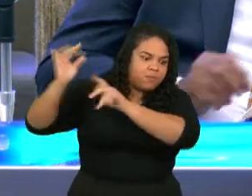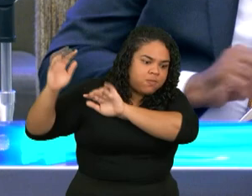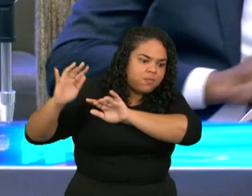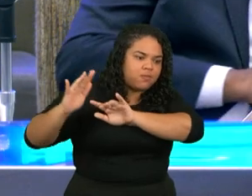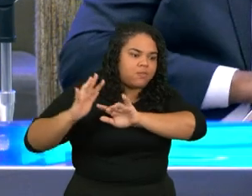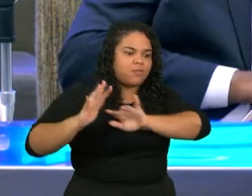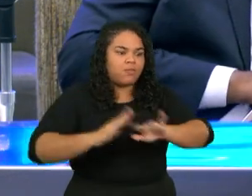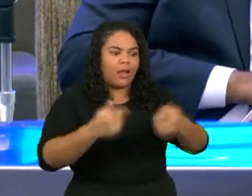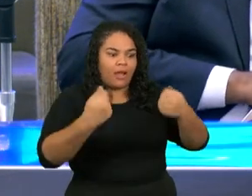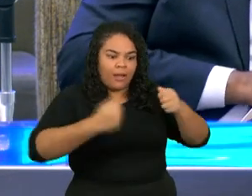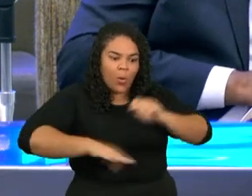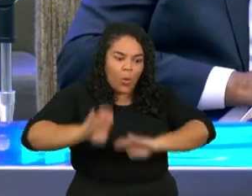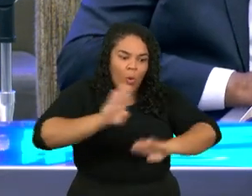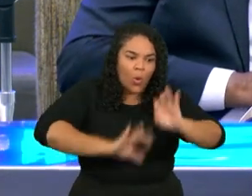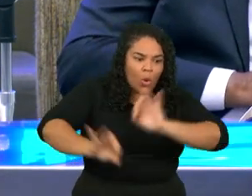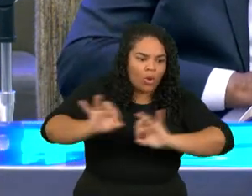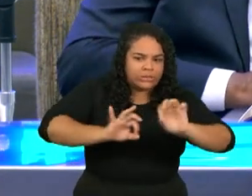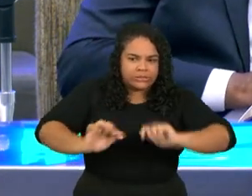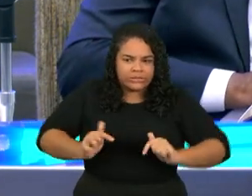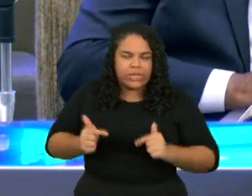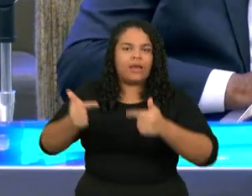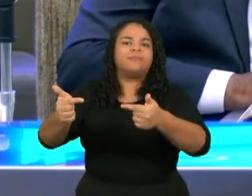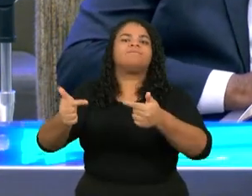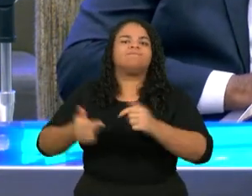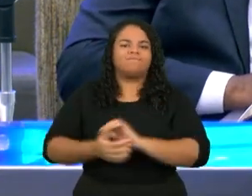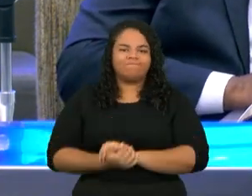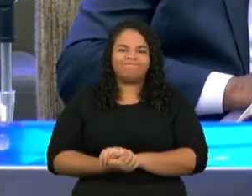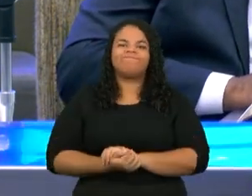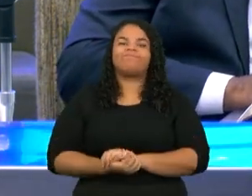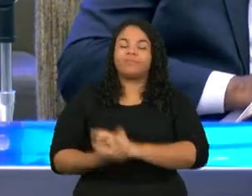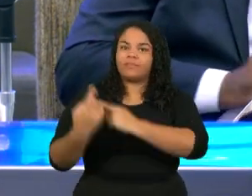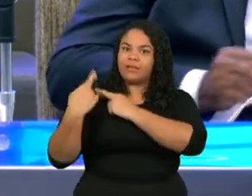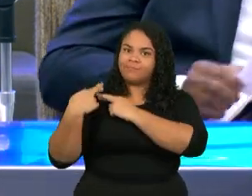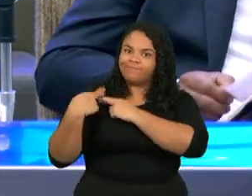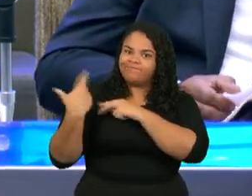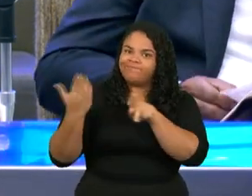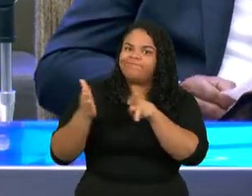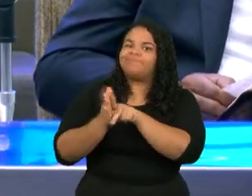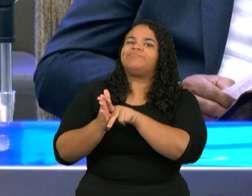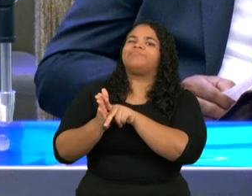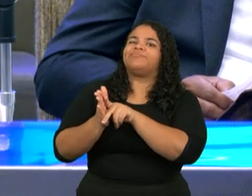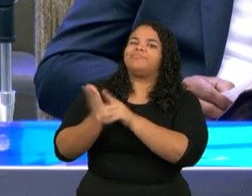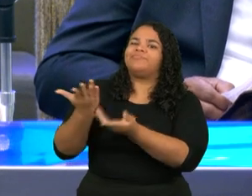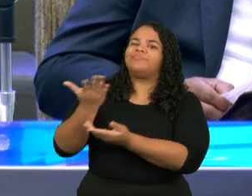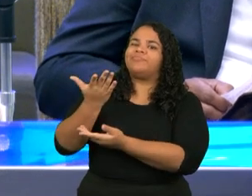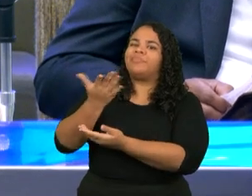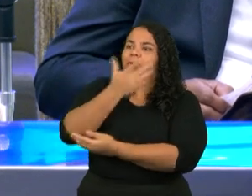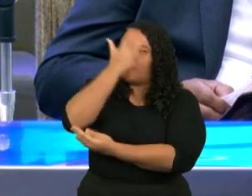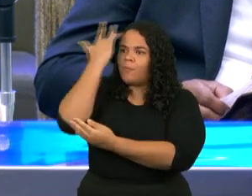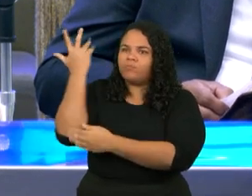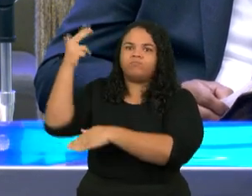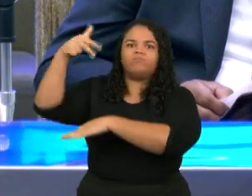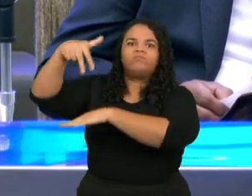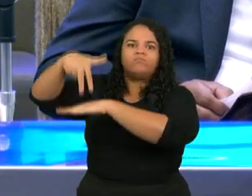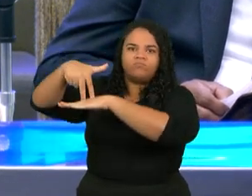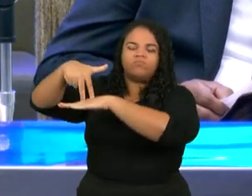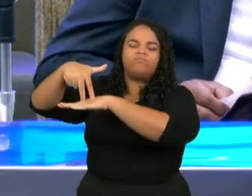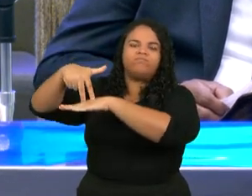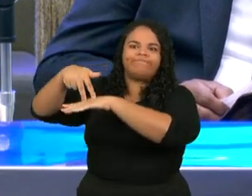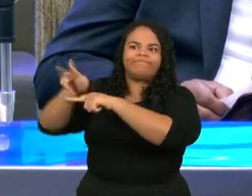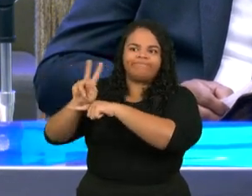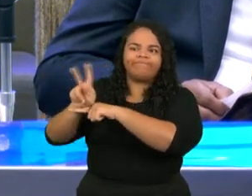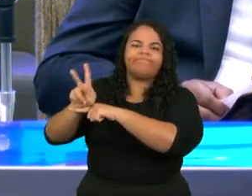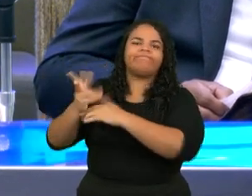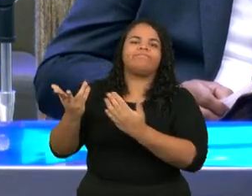da aproximidade do inimigo que vinha para roubar a porta da cidade e destruir assim